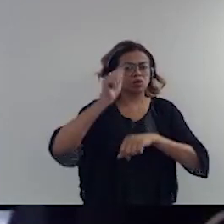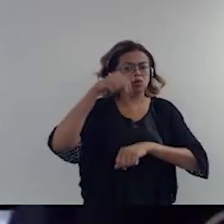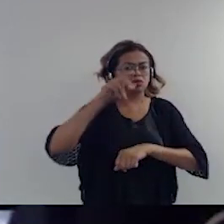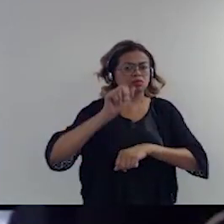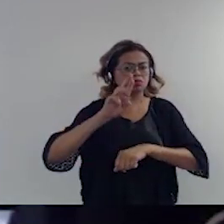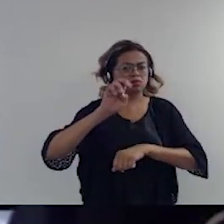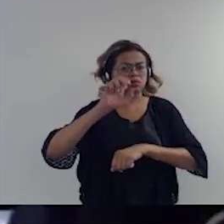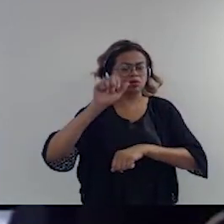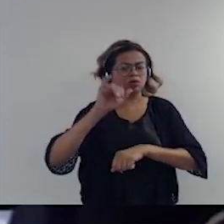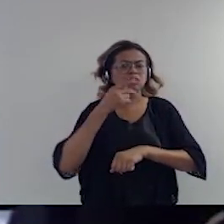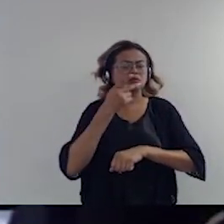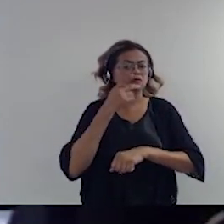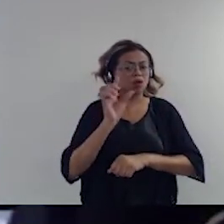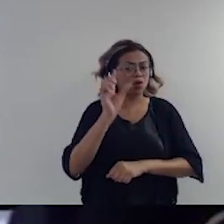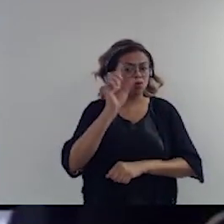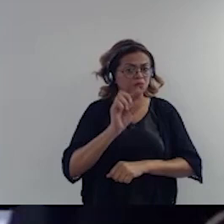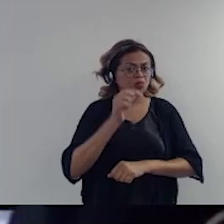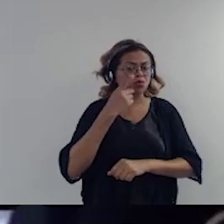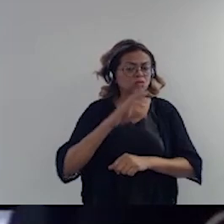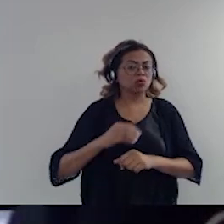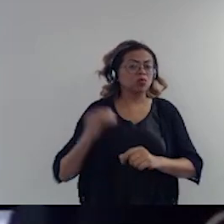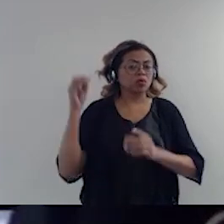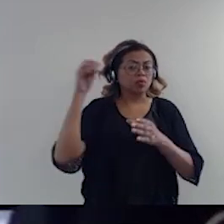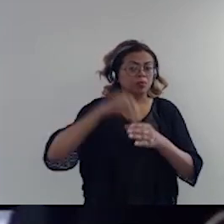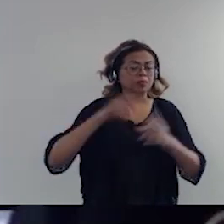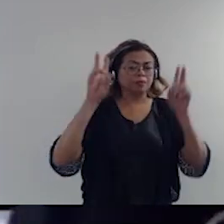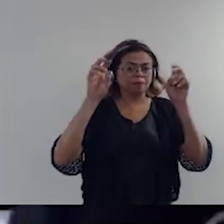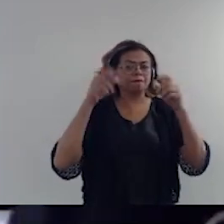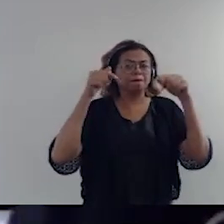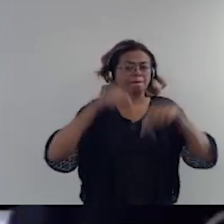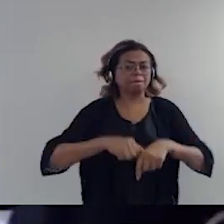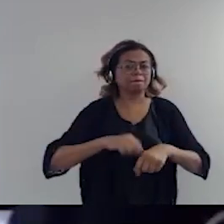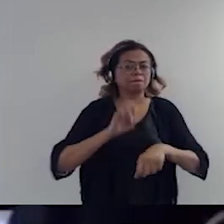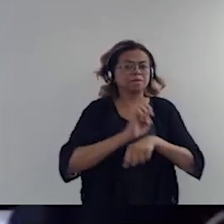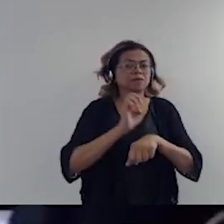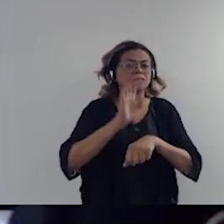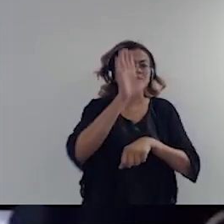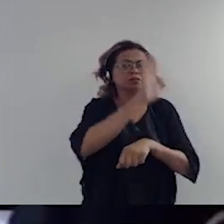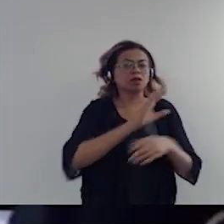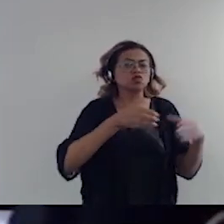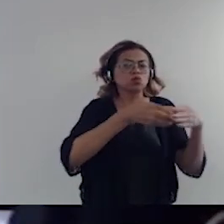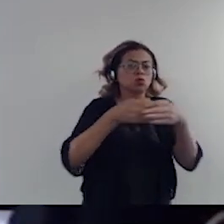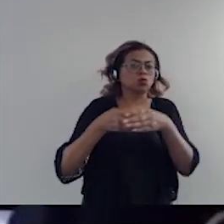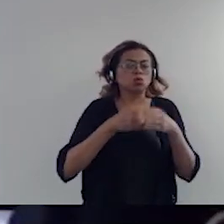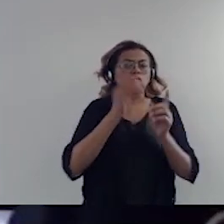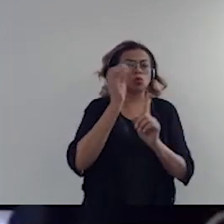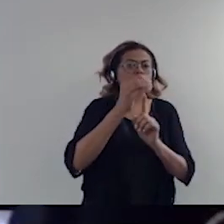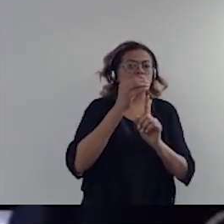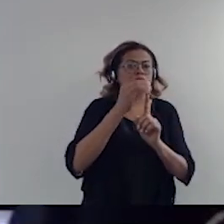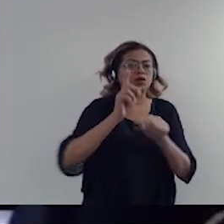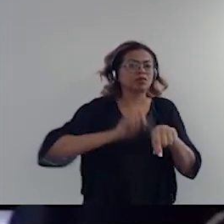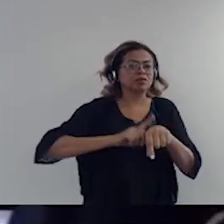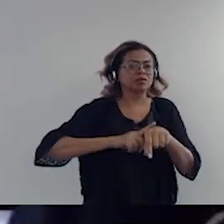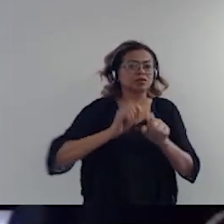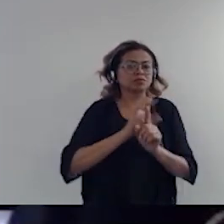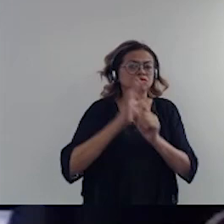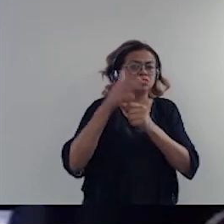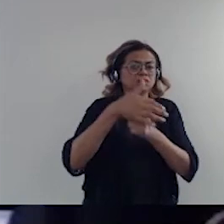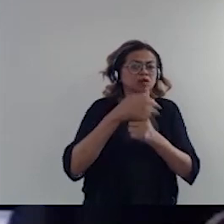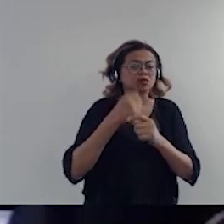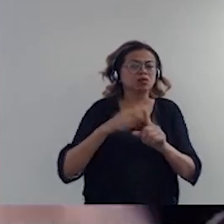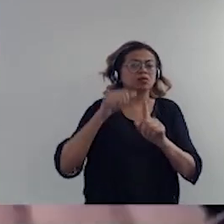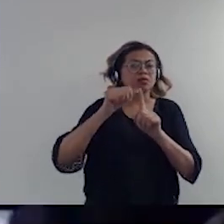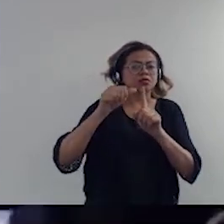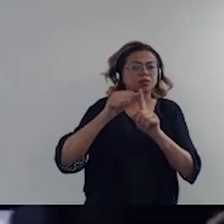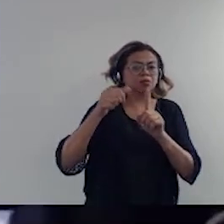falar um pouquinho dentro da temática dela, que é o Estado e os grupos vulneráveis em tempos de pandemia, da pauta da mulher, que,